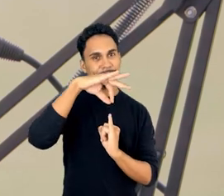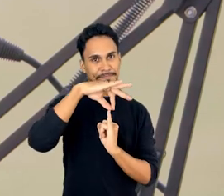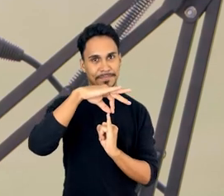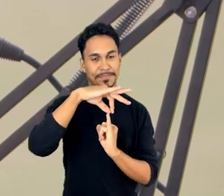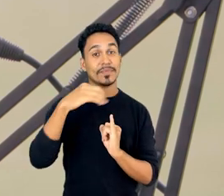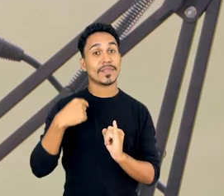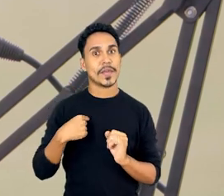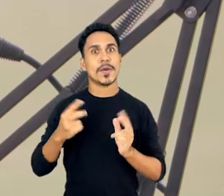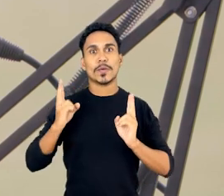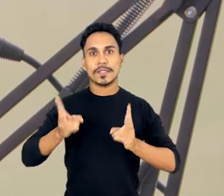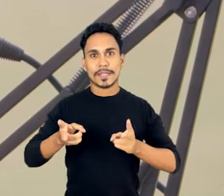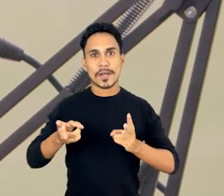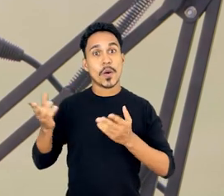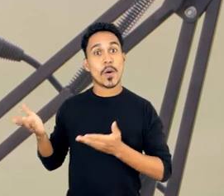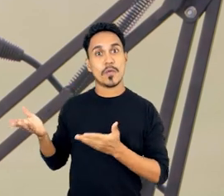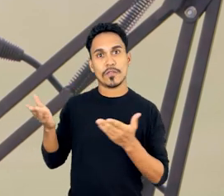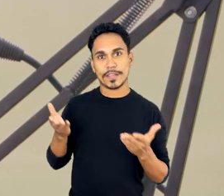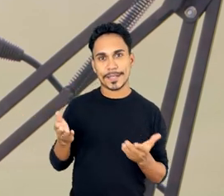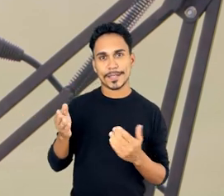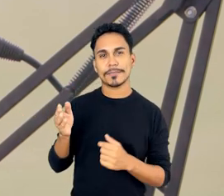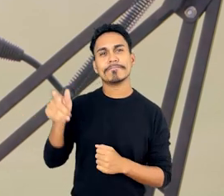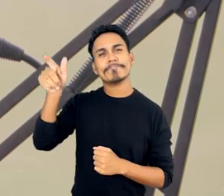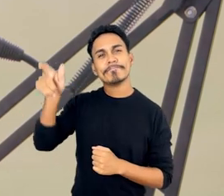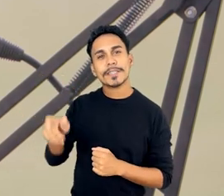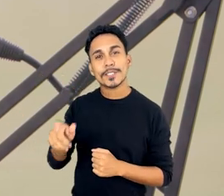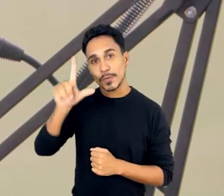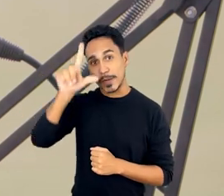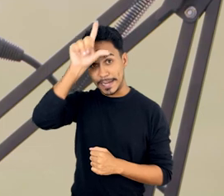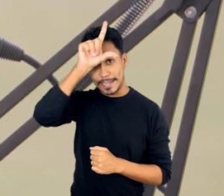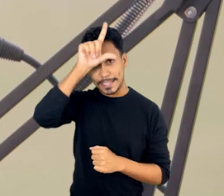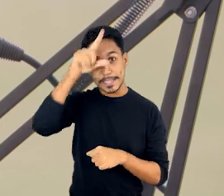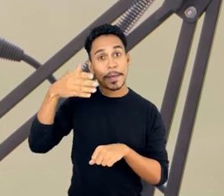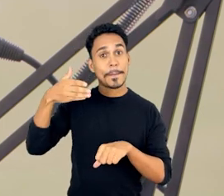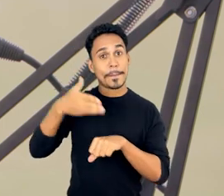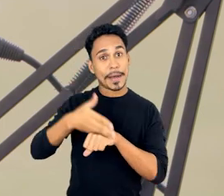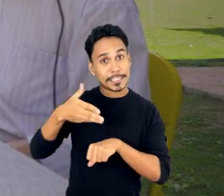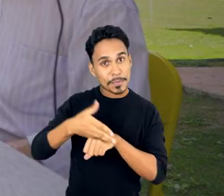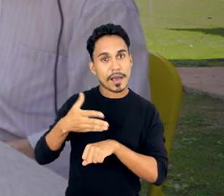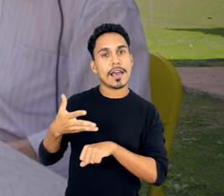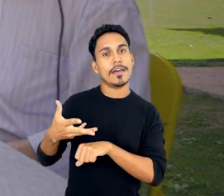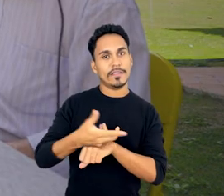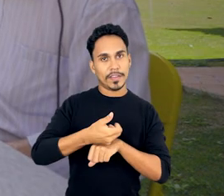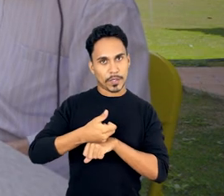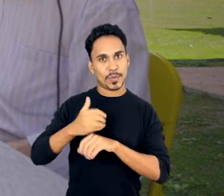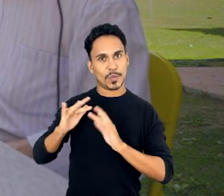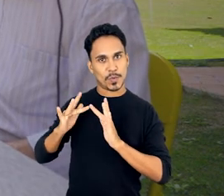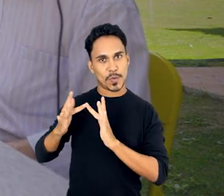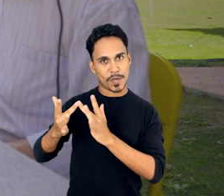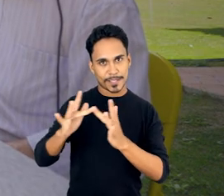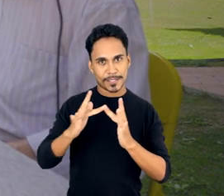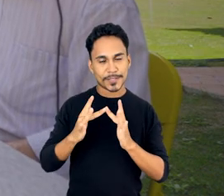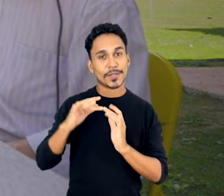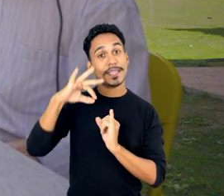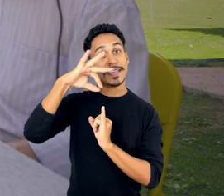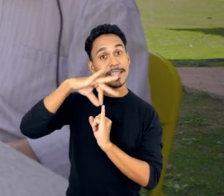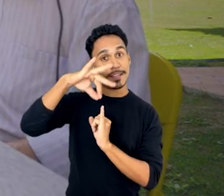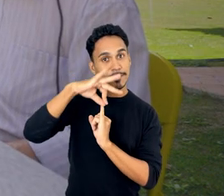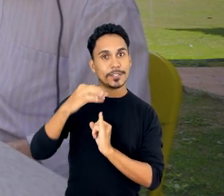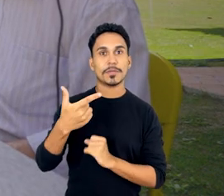um convite de encontro com alguns dos líderes que estão participando do evento conexões ifs